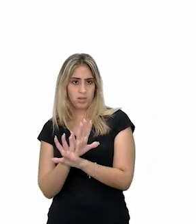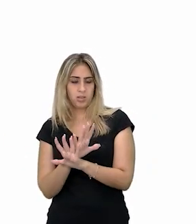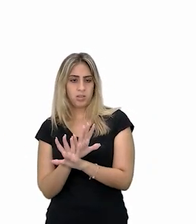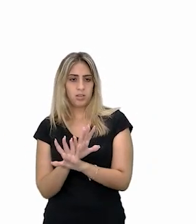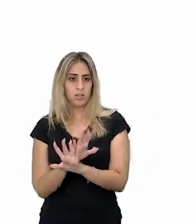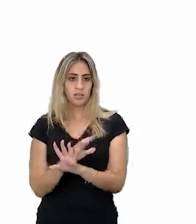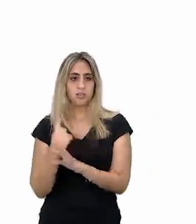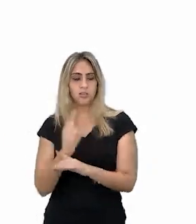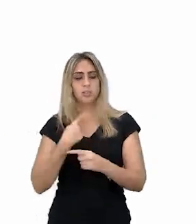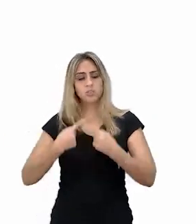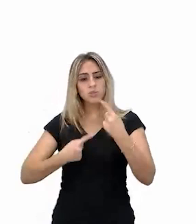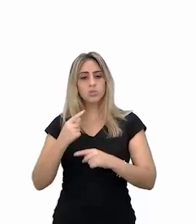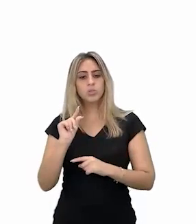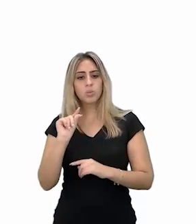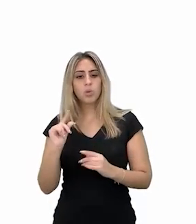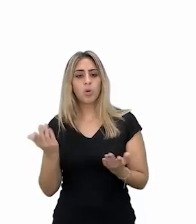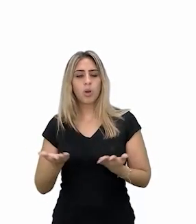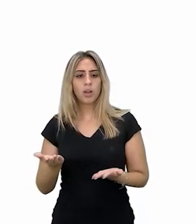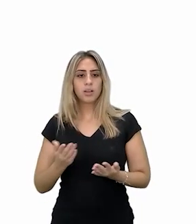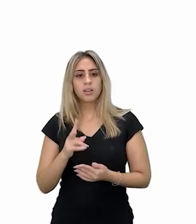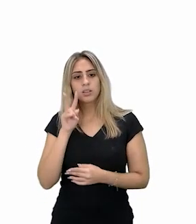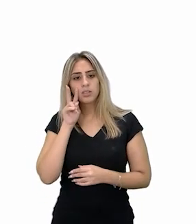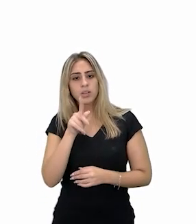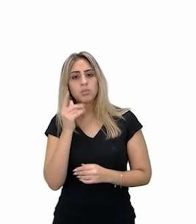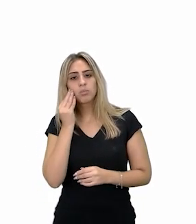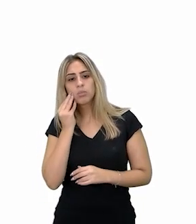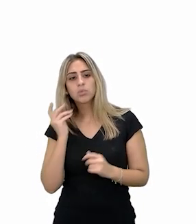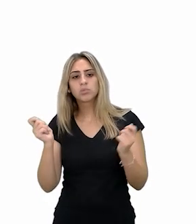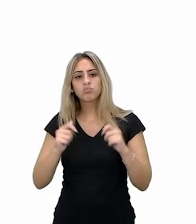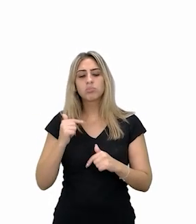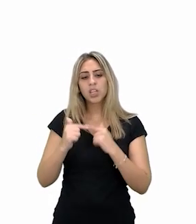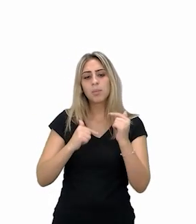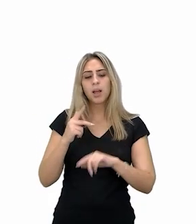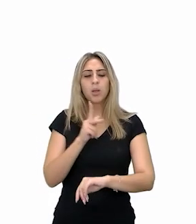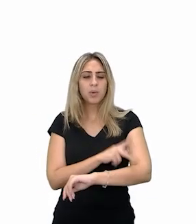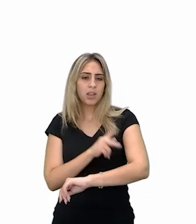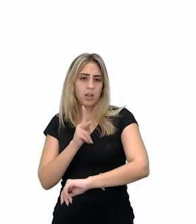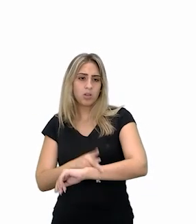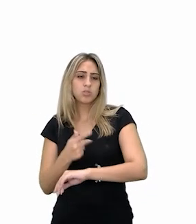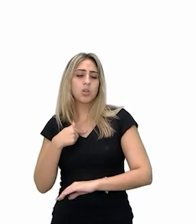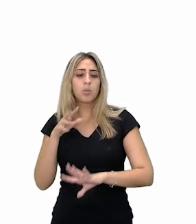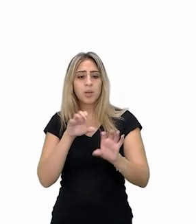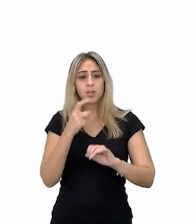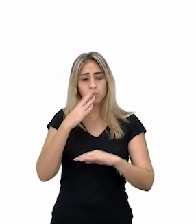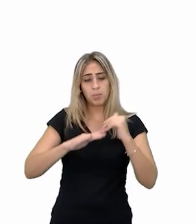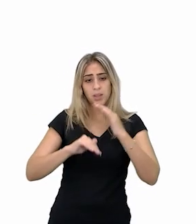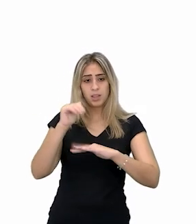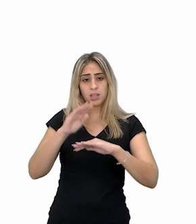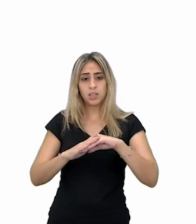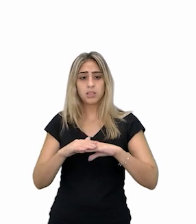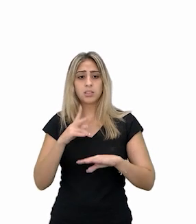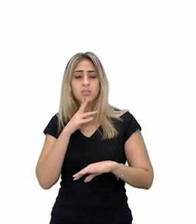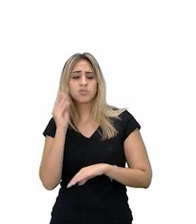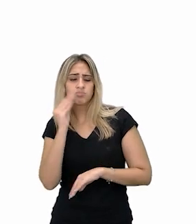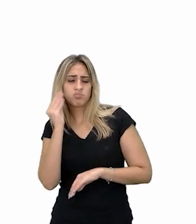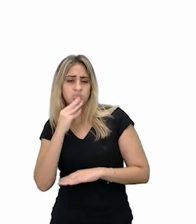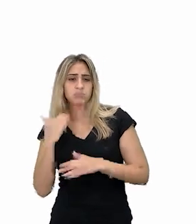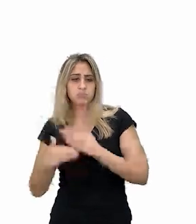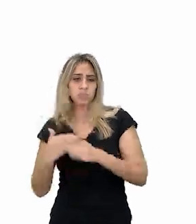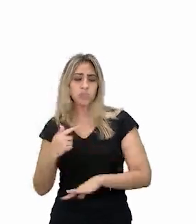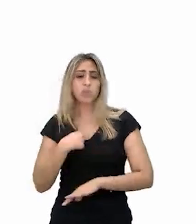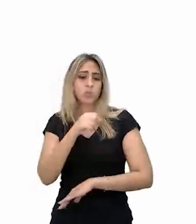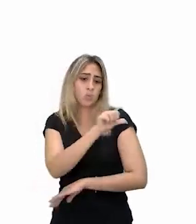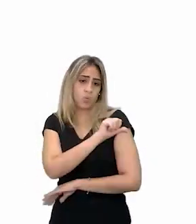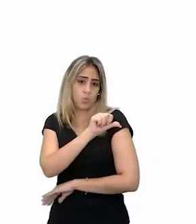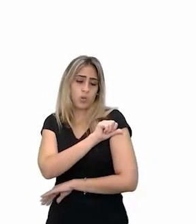gente discutir um pouco aqui e ver possibilidades de trabalho pedagógico. Eu peguei uma das habilidades fragilizadas do